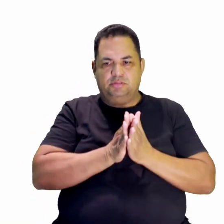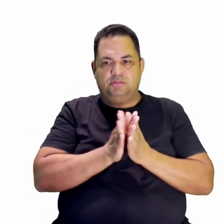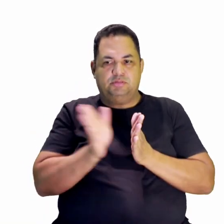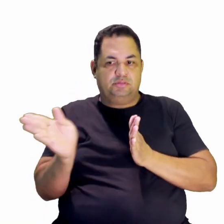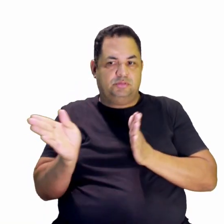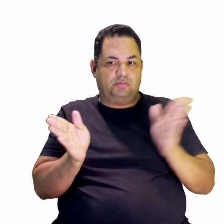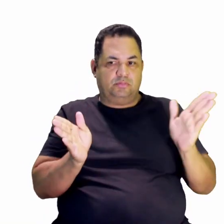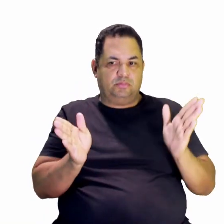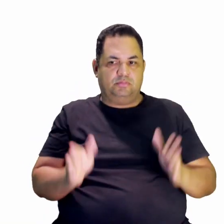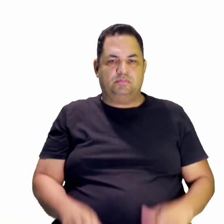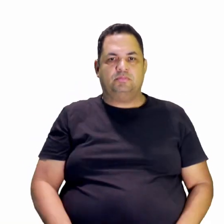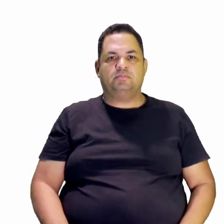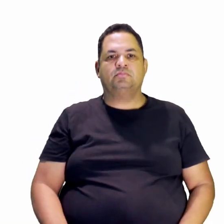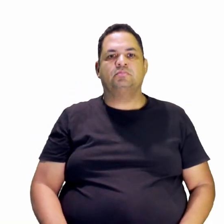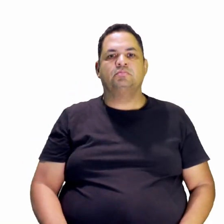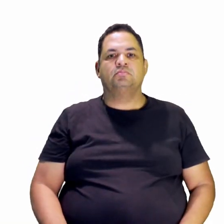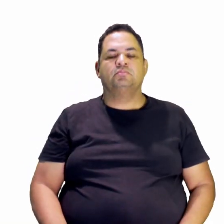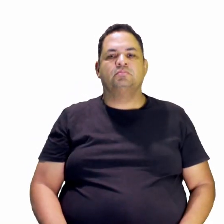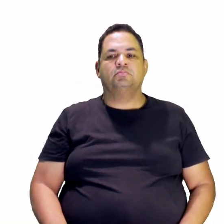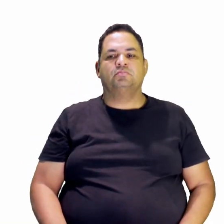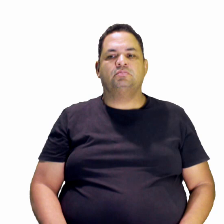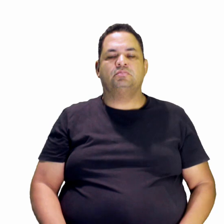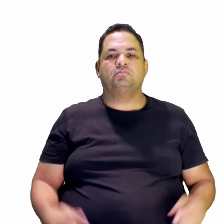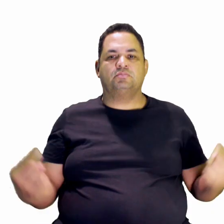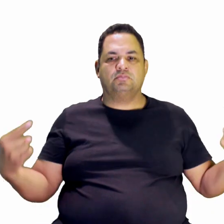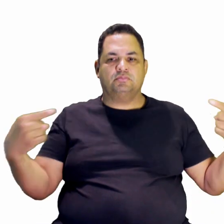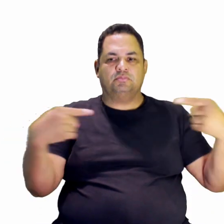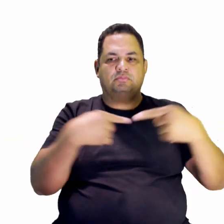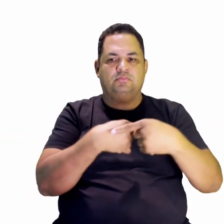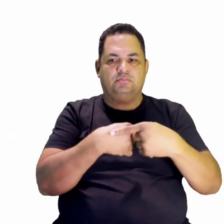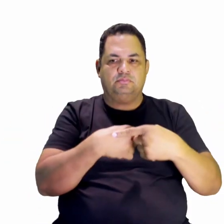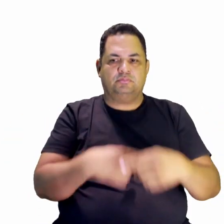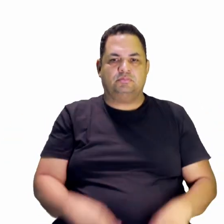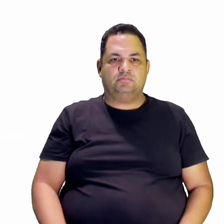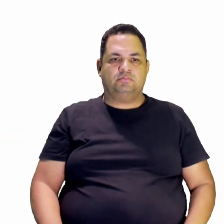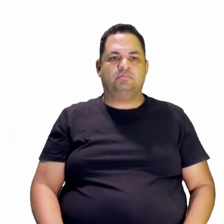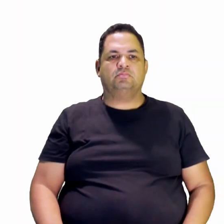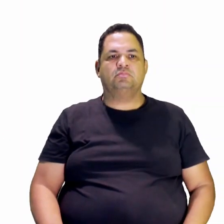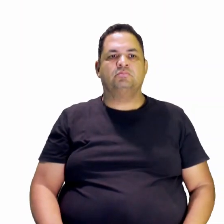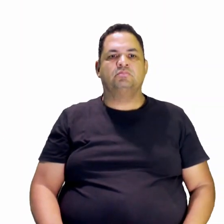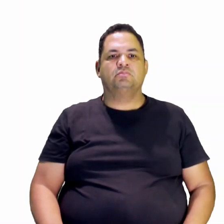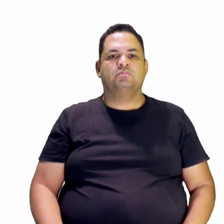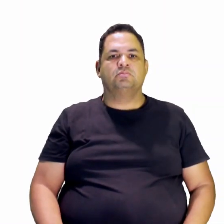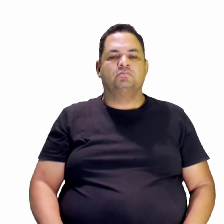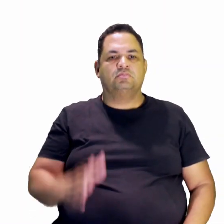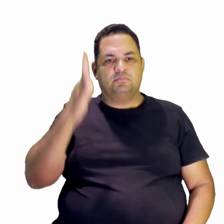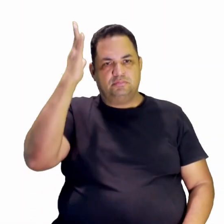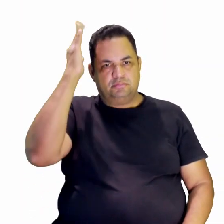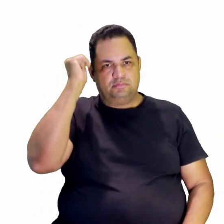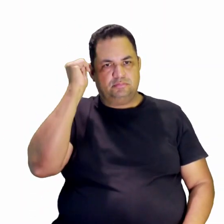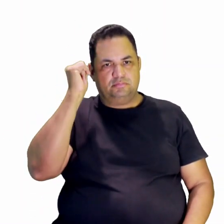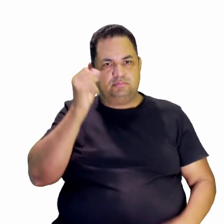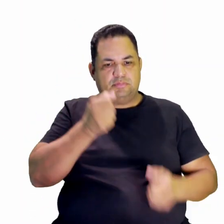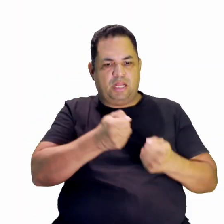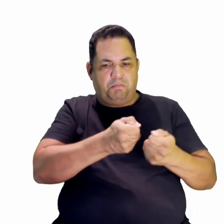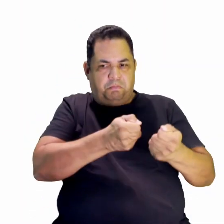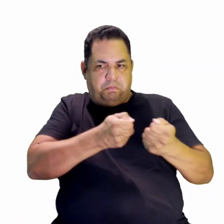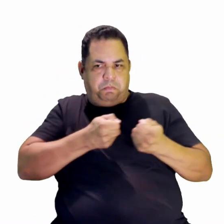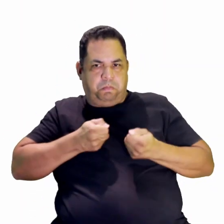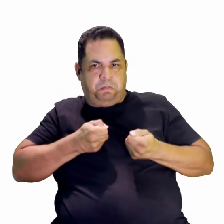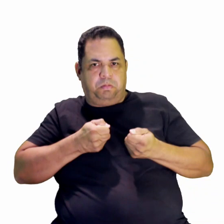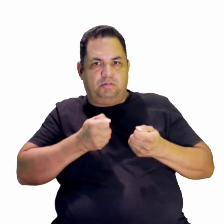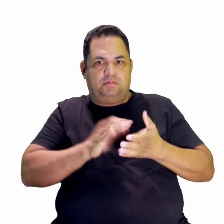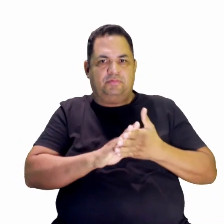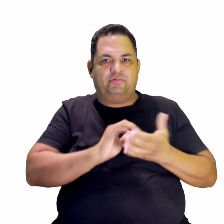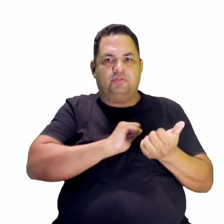situação diferente. Ali todas na mesma direção e mesmo sentido. E sentidos opostos. Ó, você sabia que cabo de guerra já foi